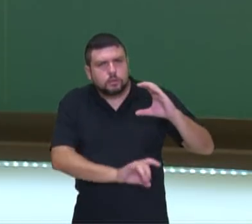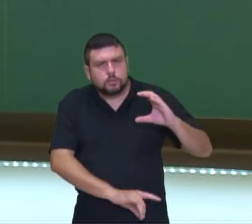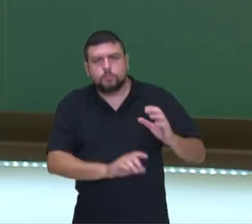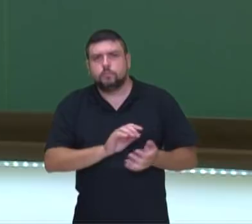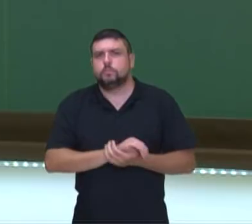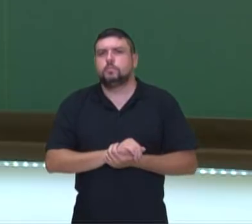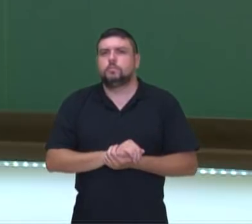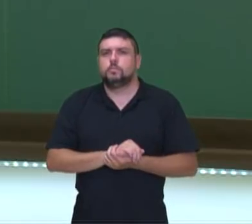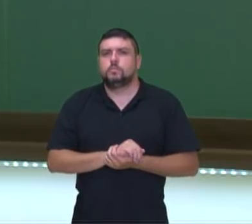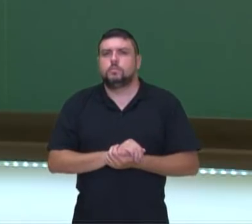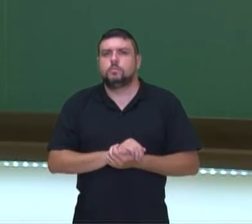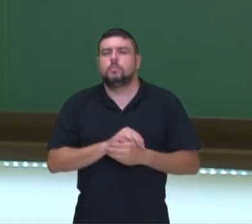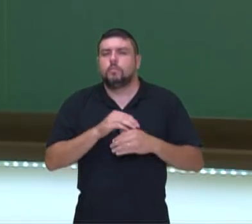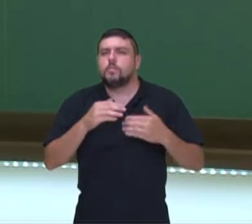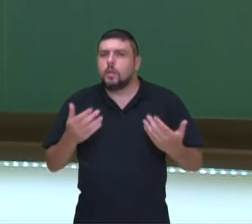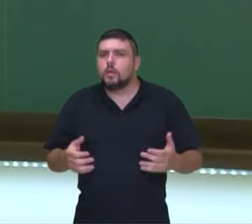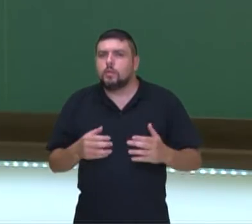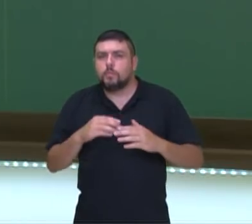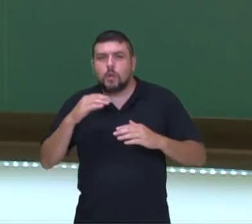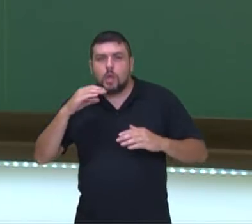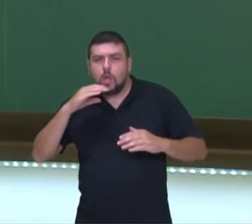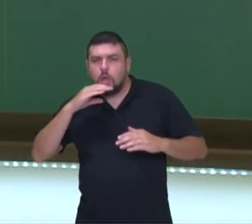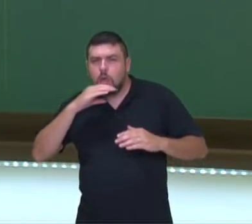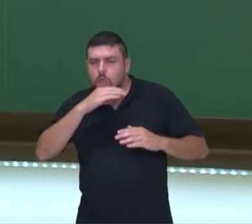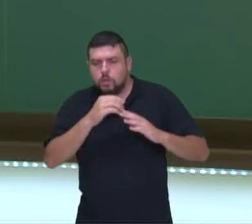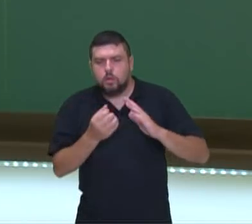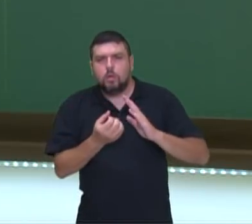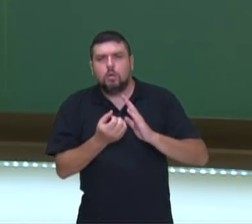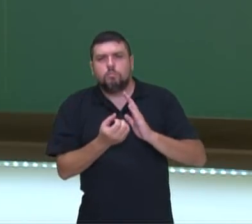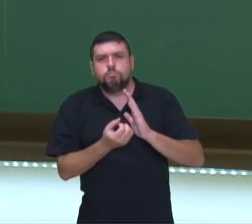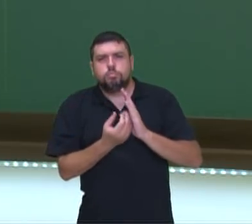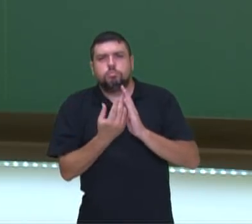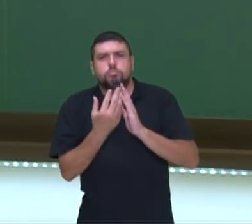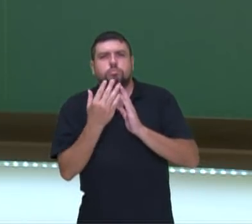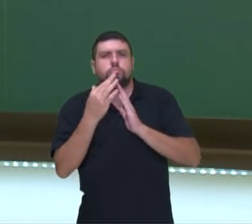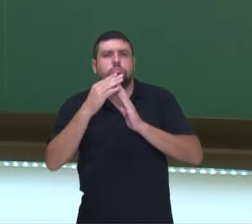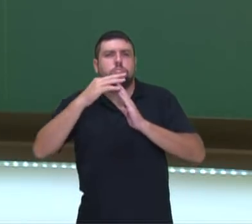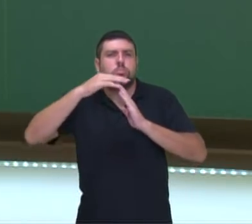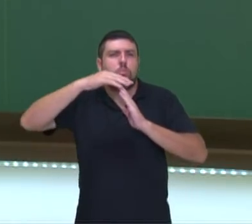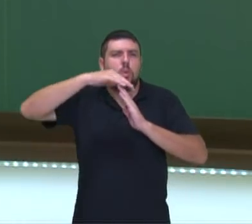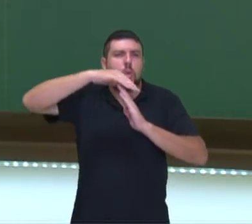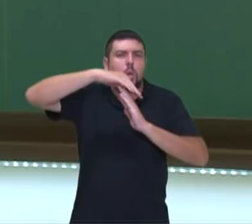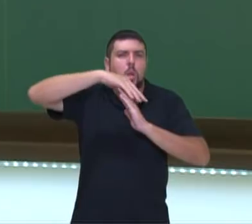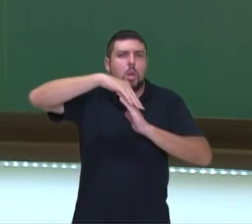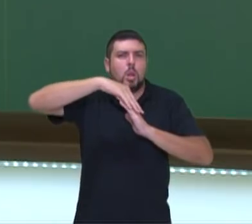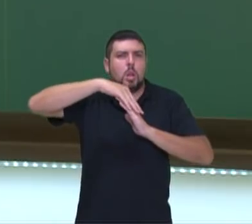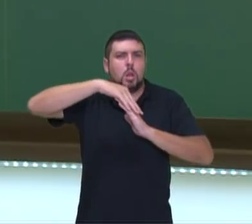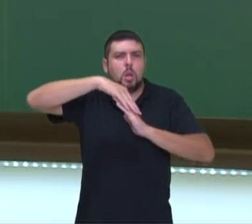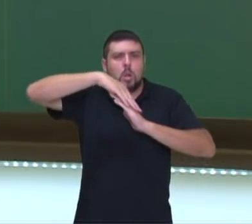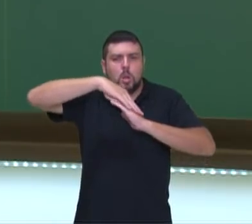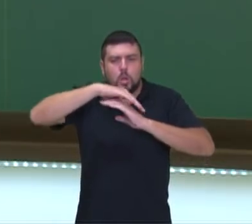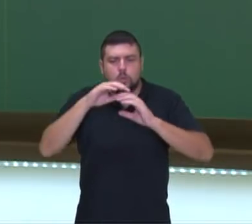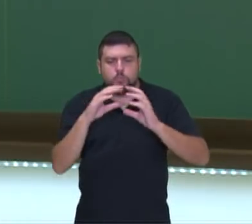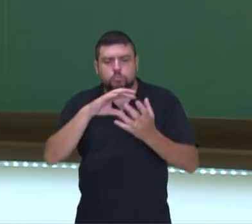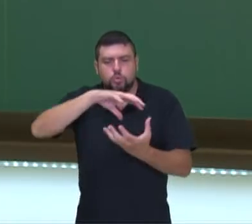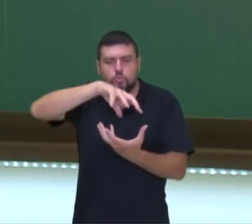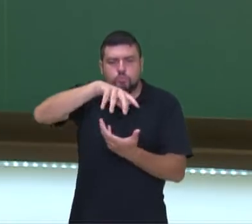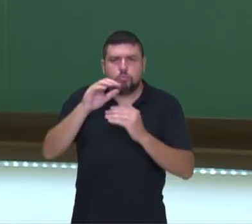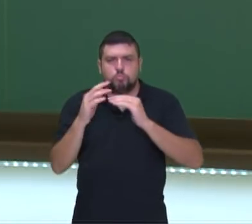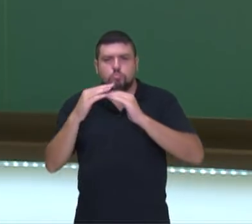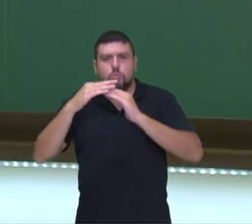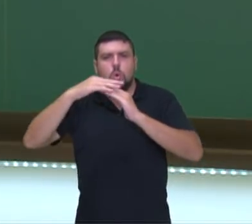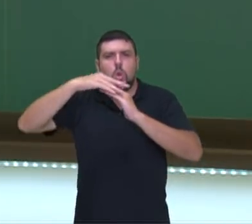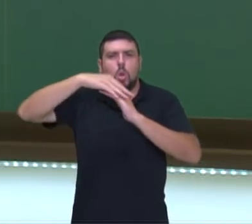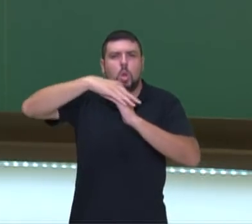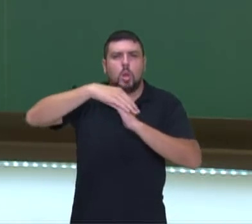material quente, pastoso, sai do interior do nosso planeta, ele chega até a superfície, que nós